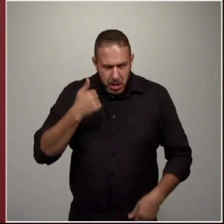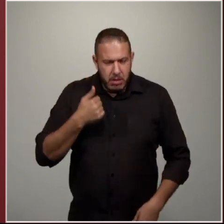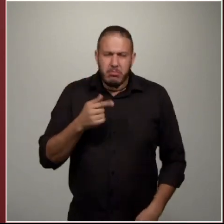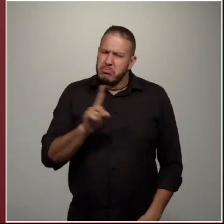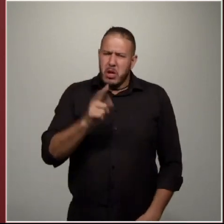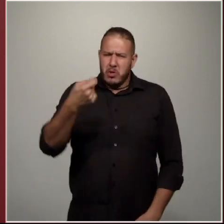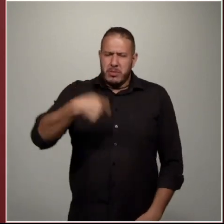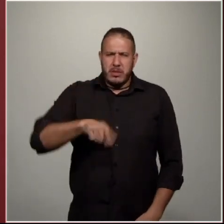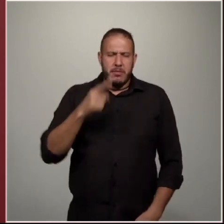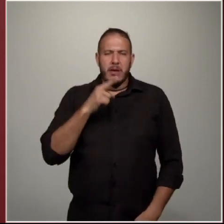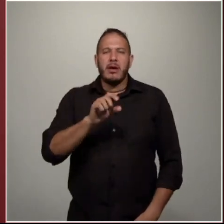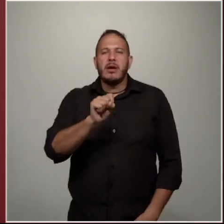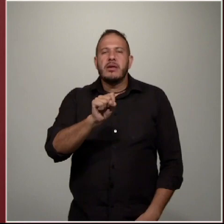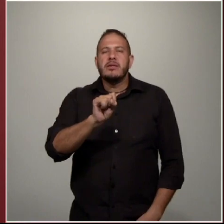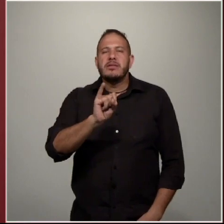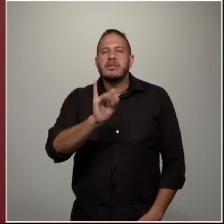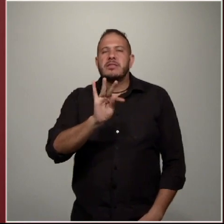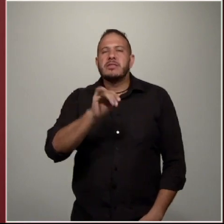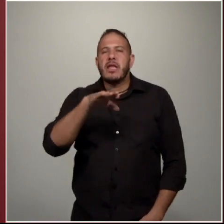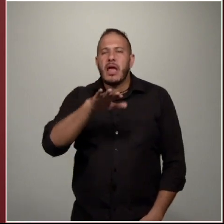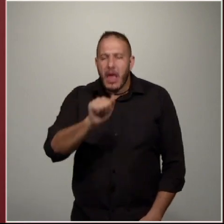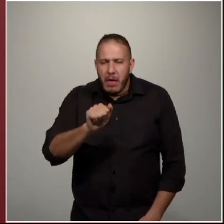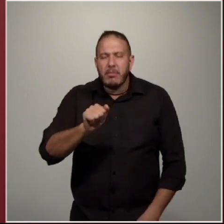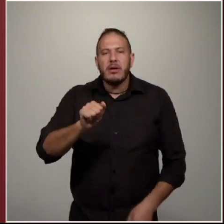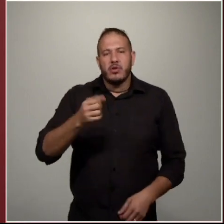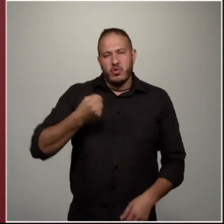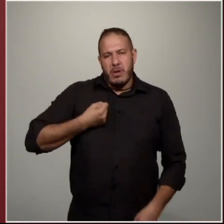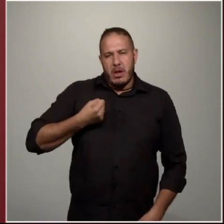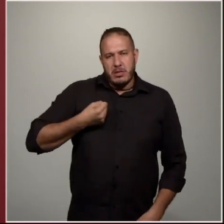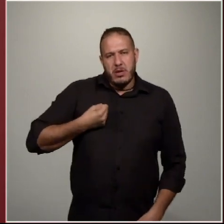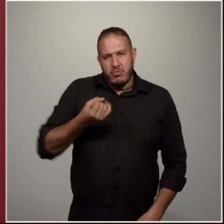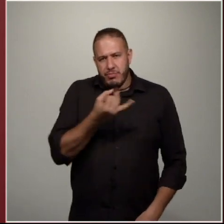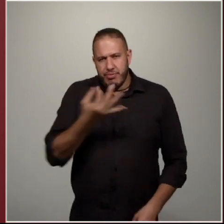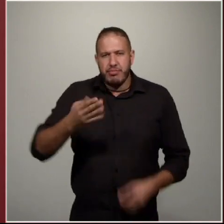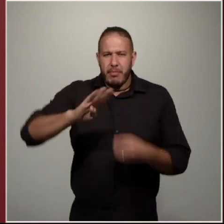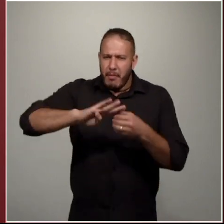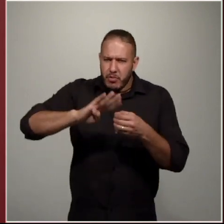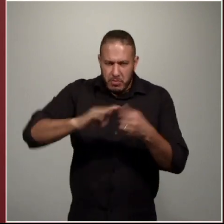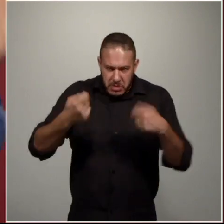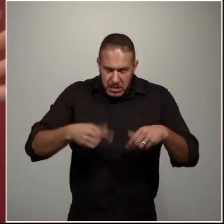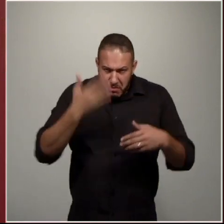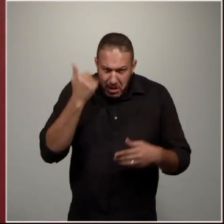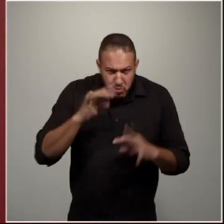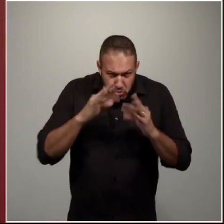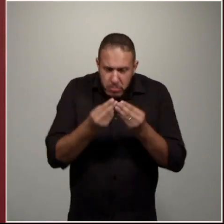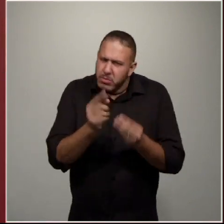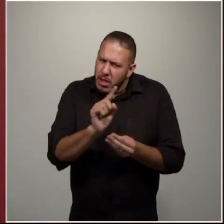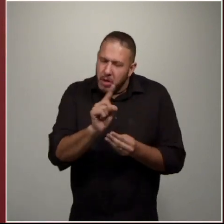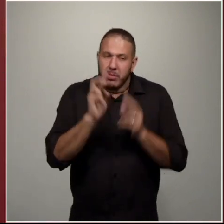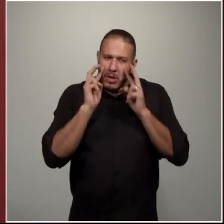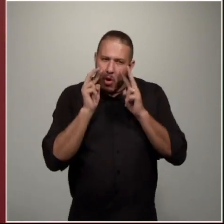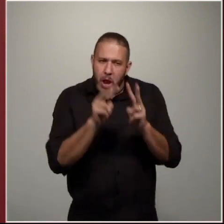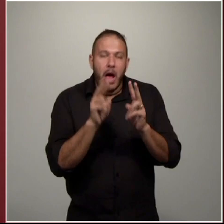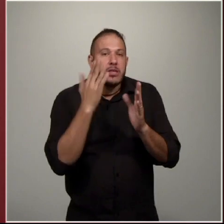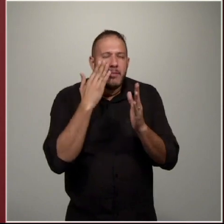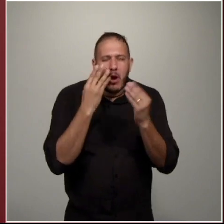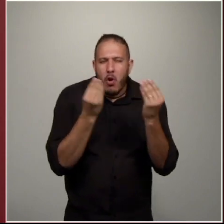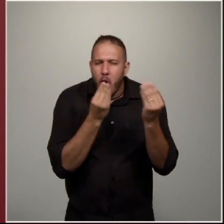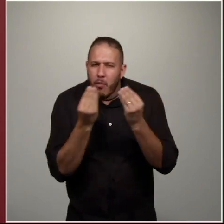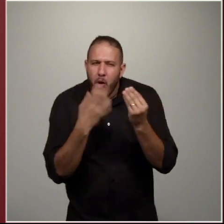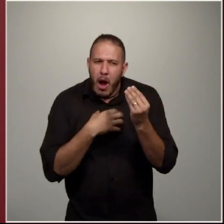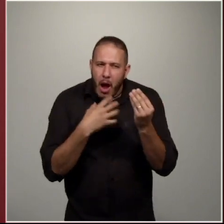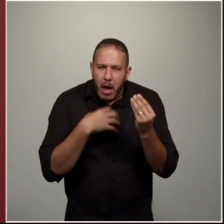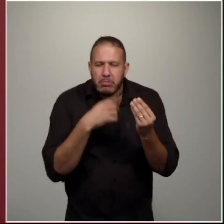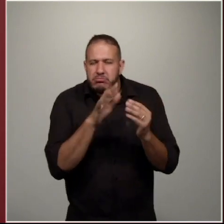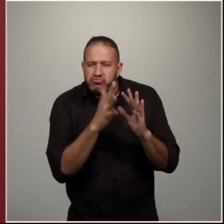sistema de numeração babilônicos e essa não é a questão acho que é olhar pra ele ter ali uma noção de como ele funciona a